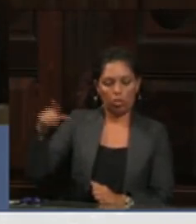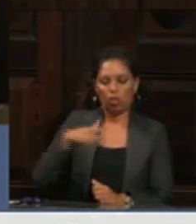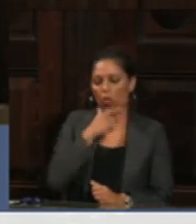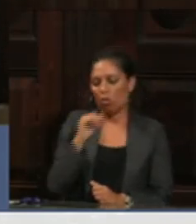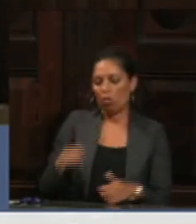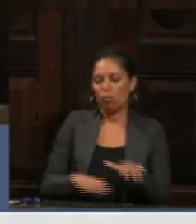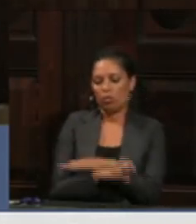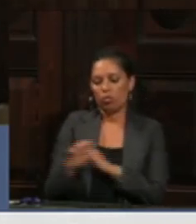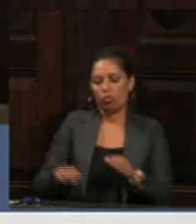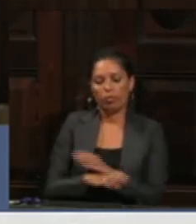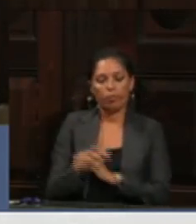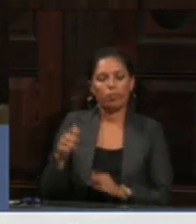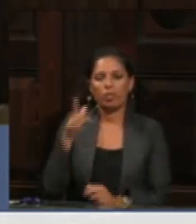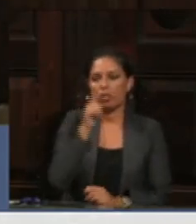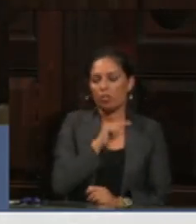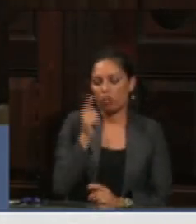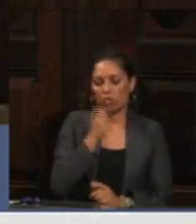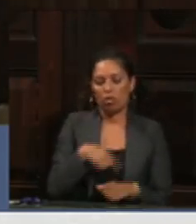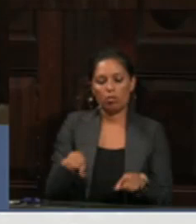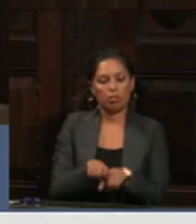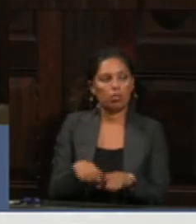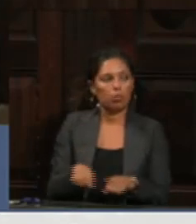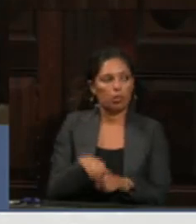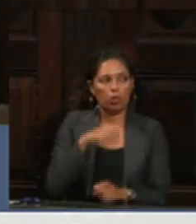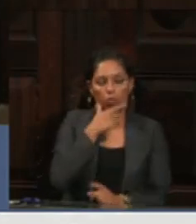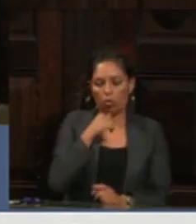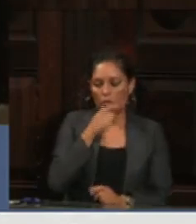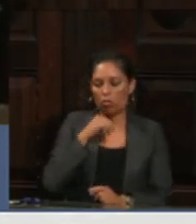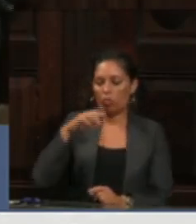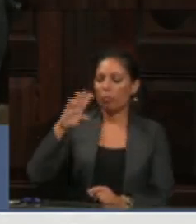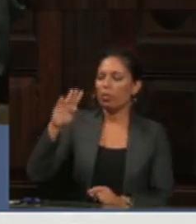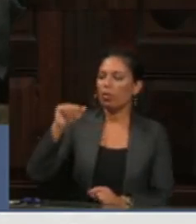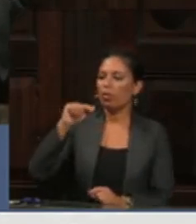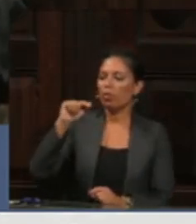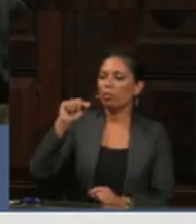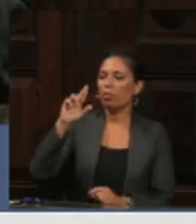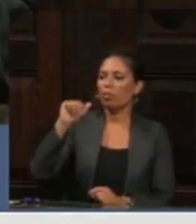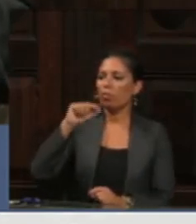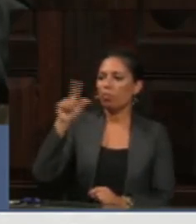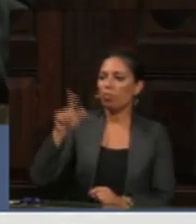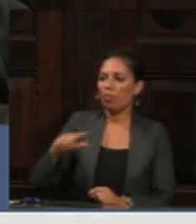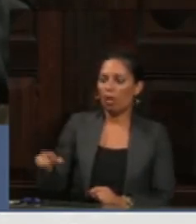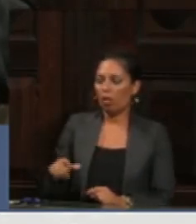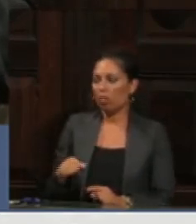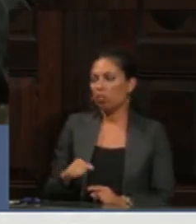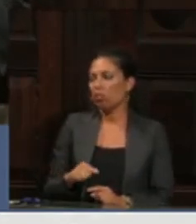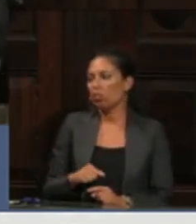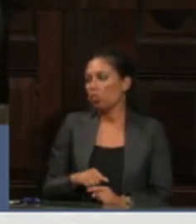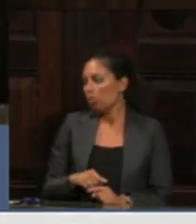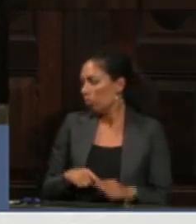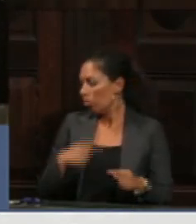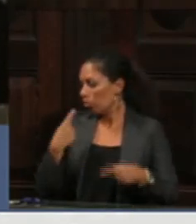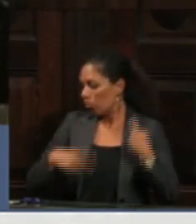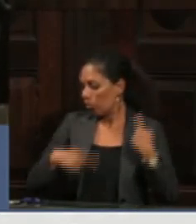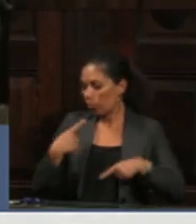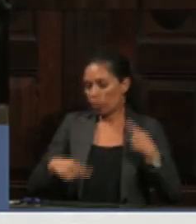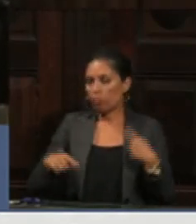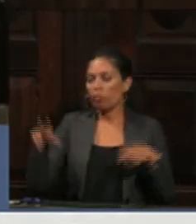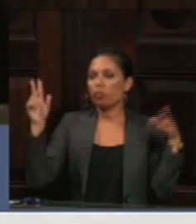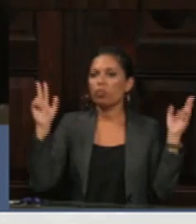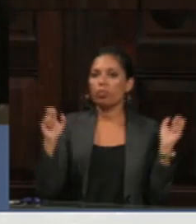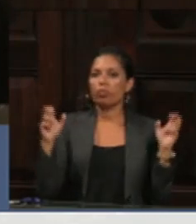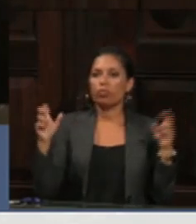no município de Macaé, do Dr. Carlos Braz, que é diretor do interior, e discutimos as questões,